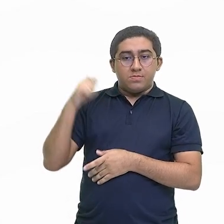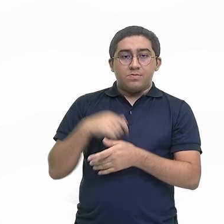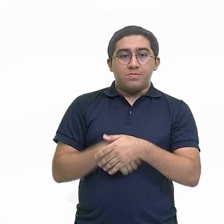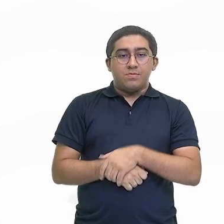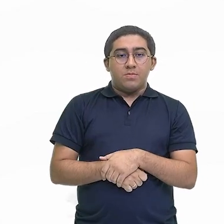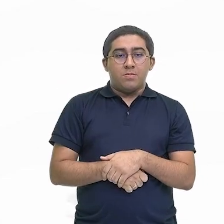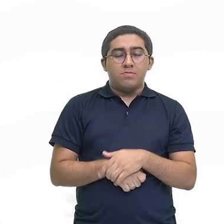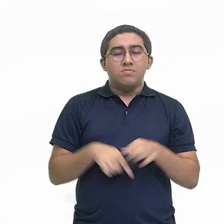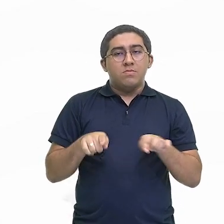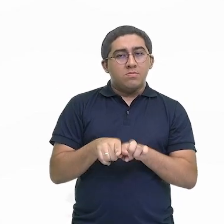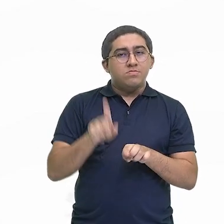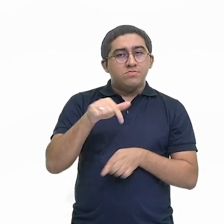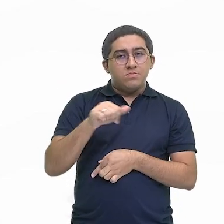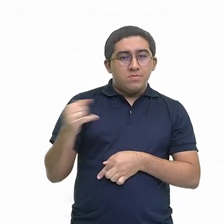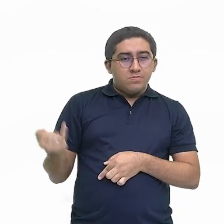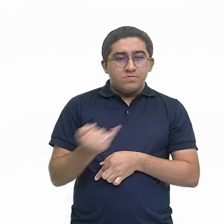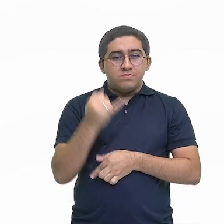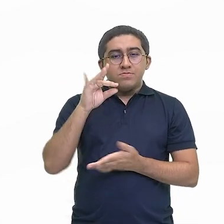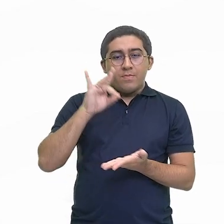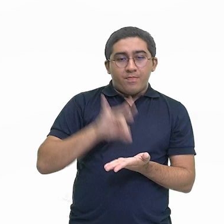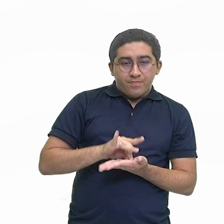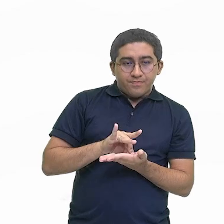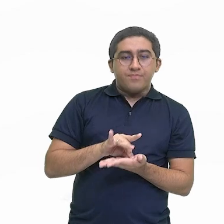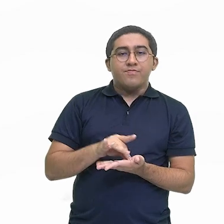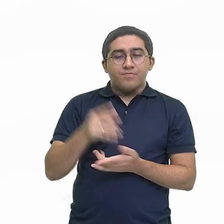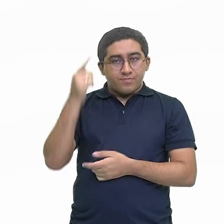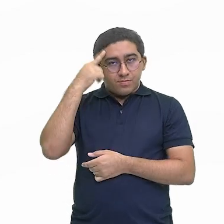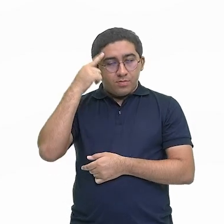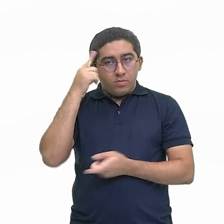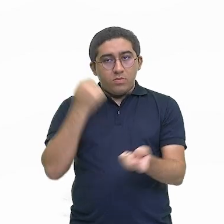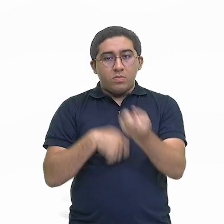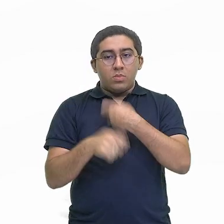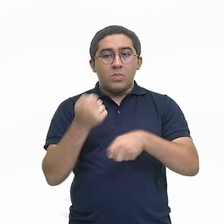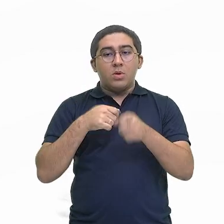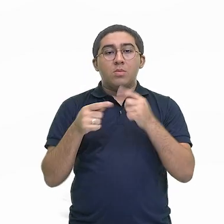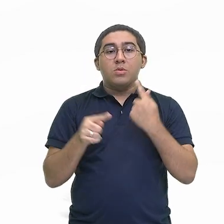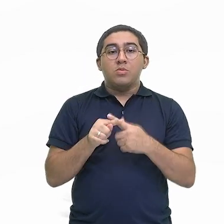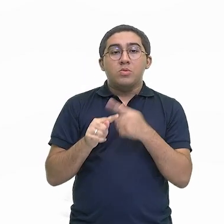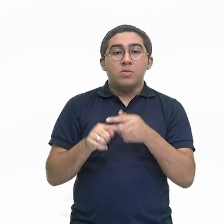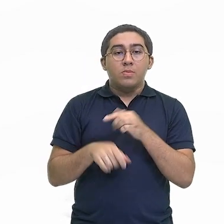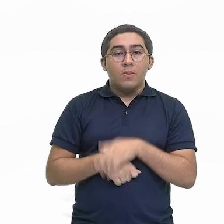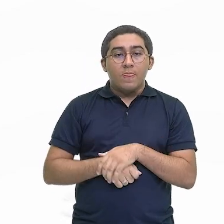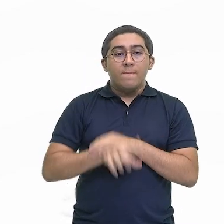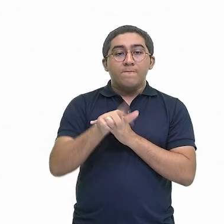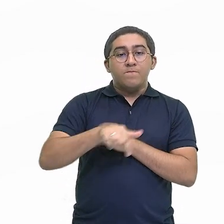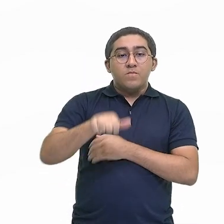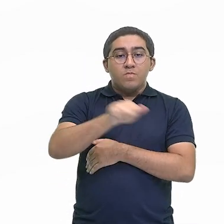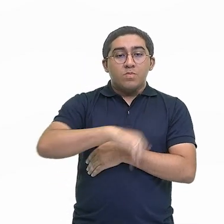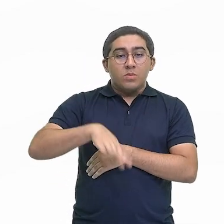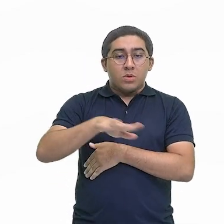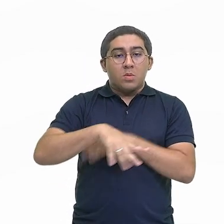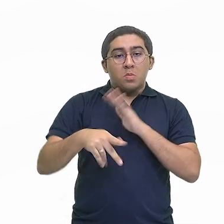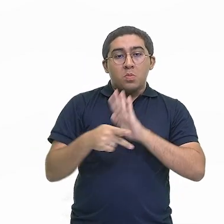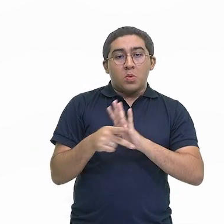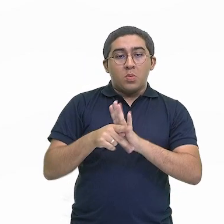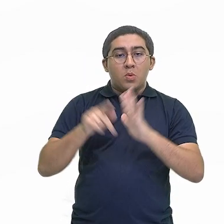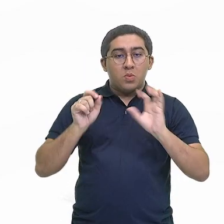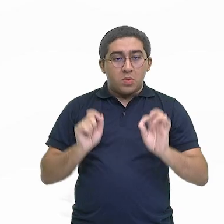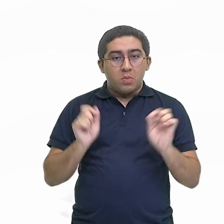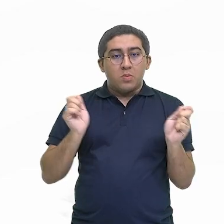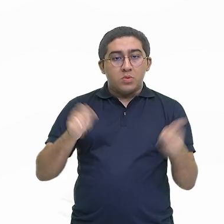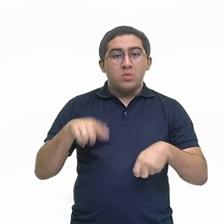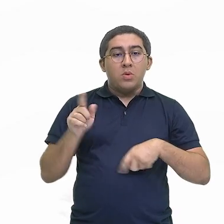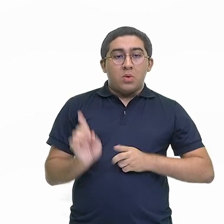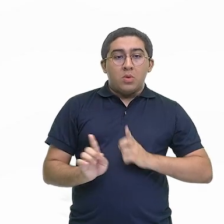E elas são muito importantes, economicamente falando também, porque é nas áreas de bacia sedimentar onde é